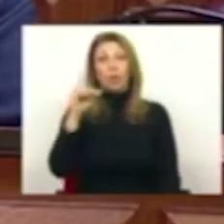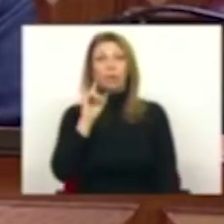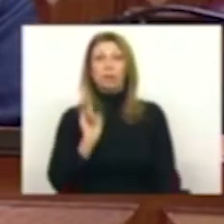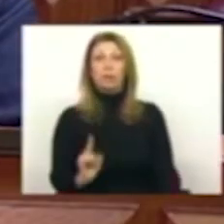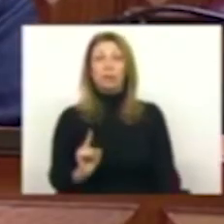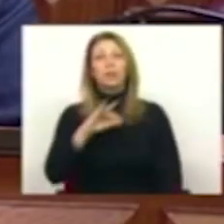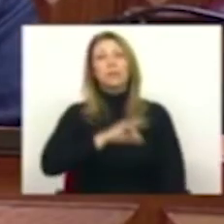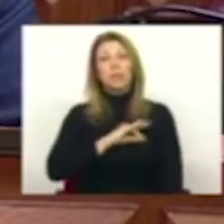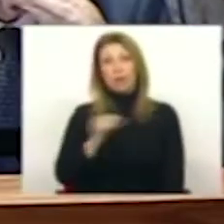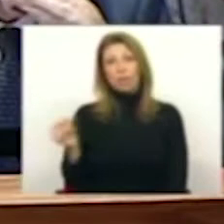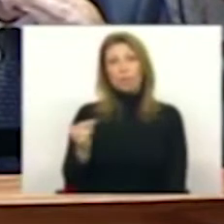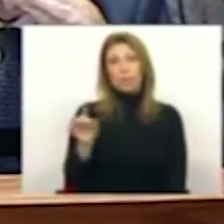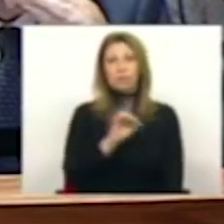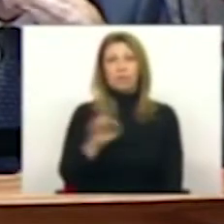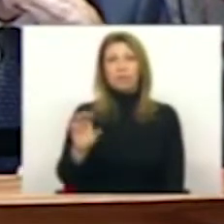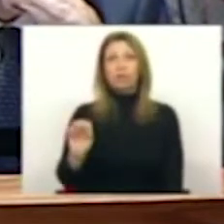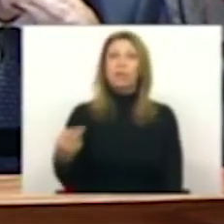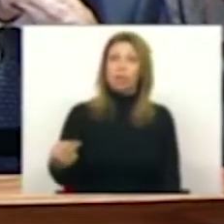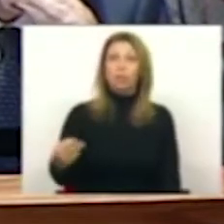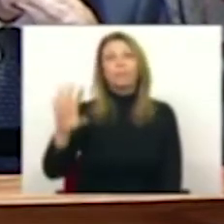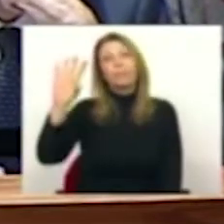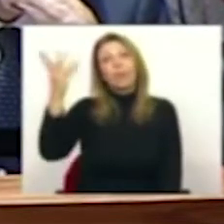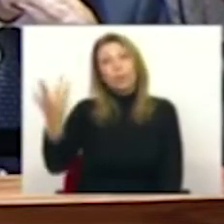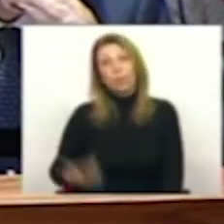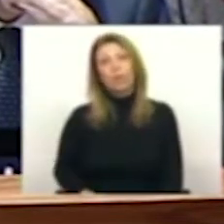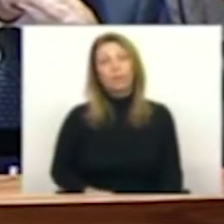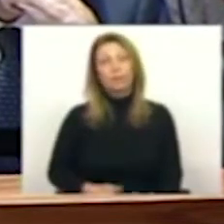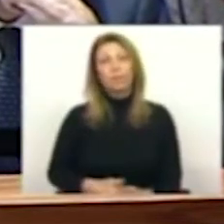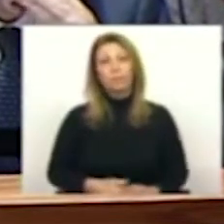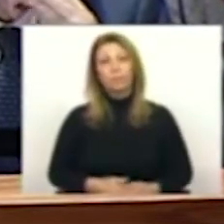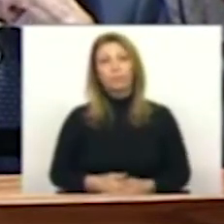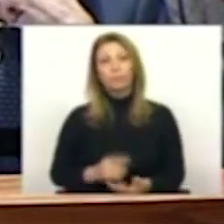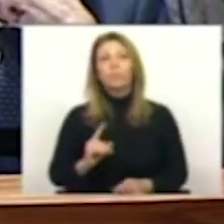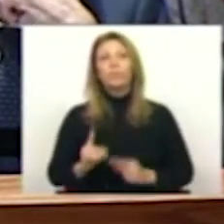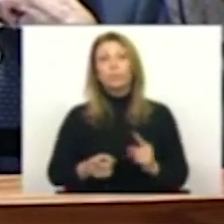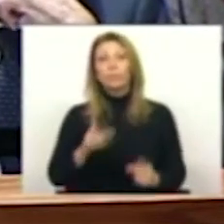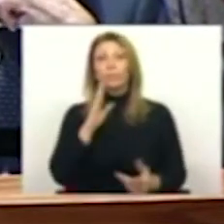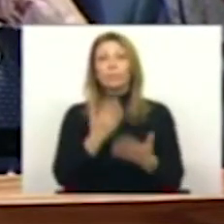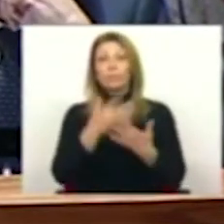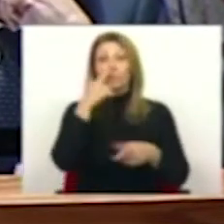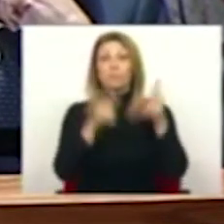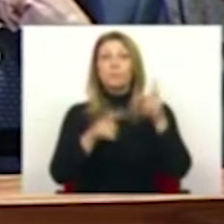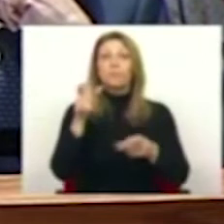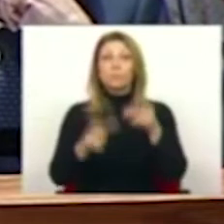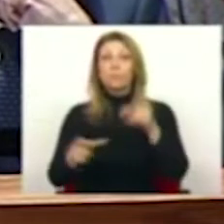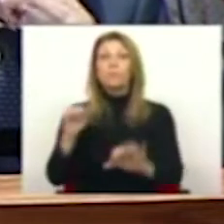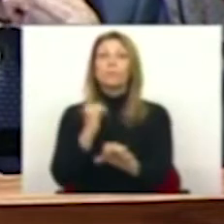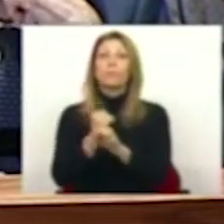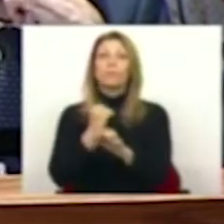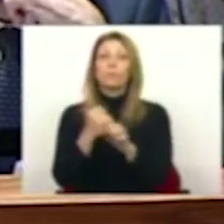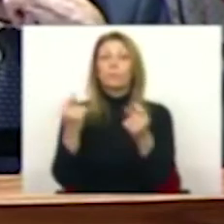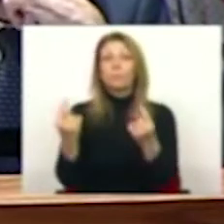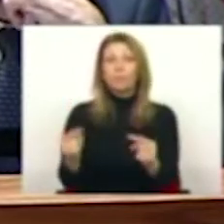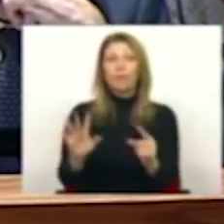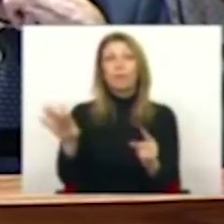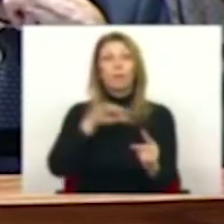salário mínimo 600 euros, acontece que aquilo que faz às pessoas que estão em situação de trabalho não terem